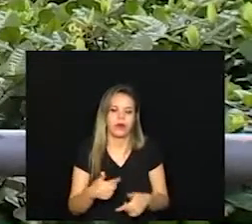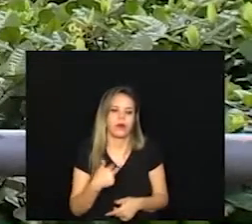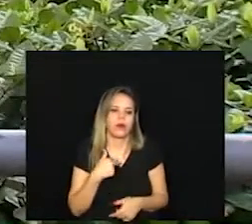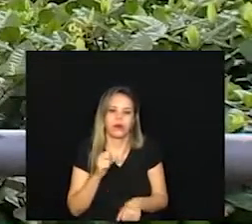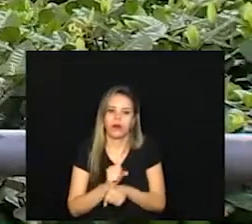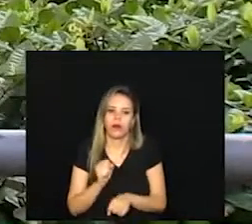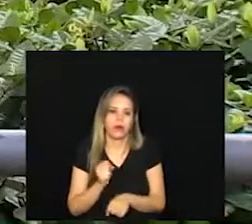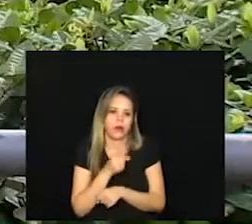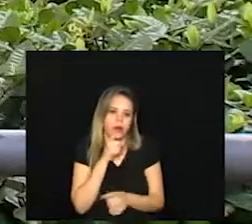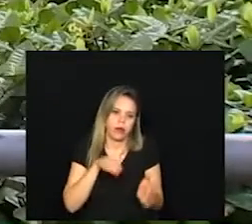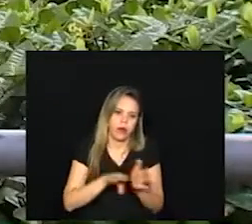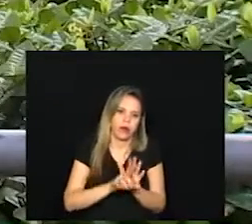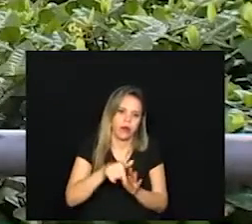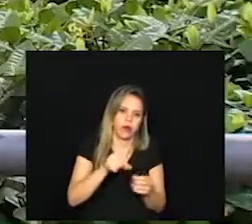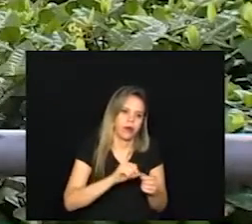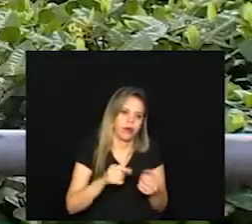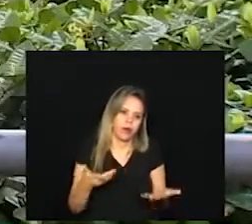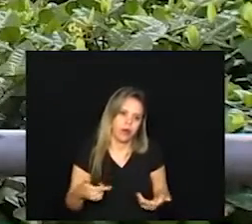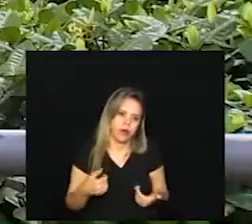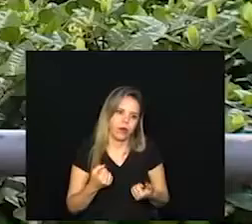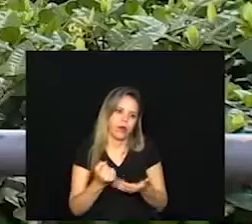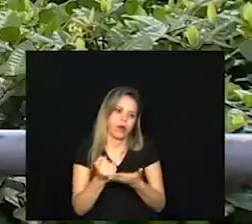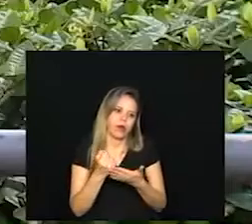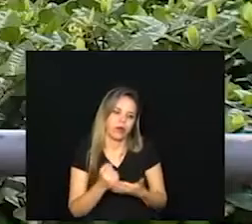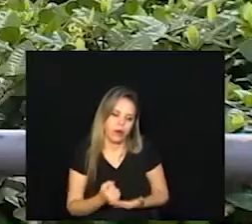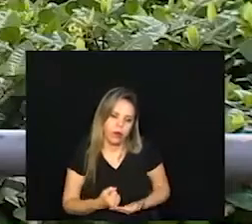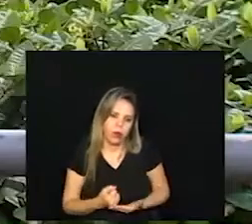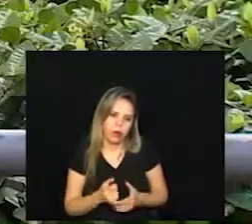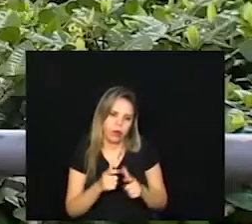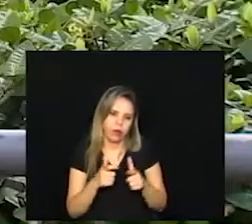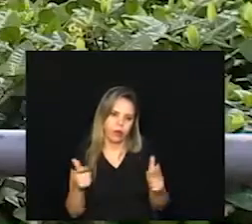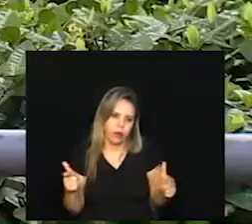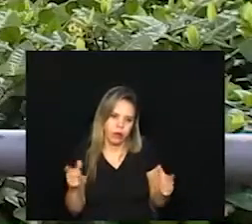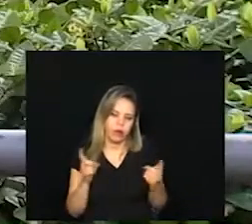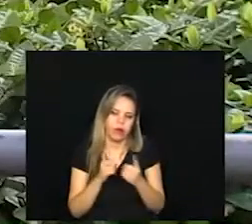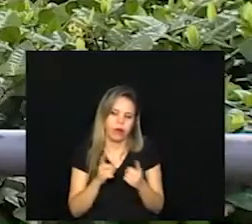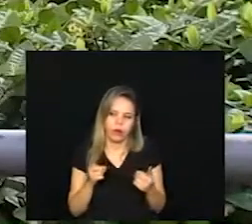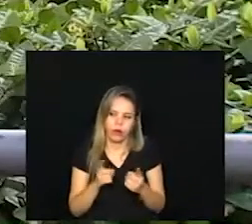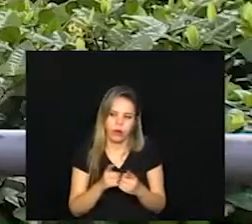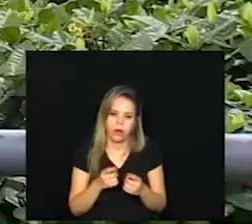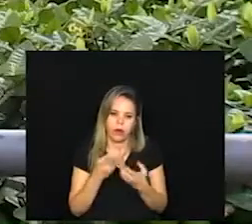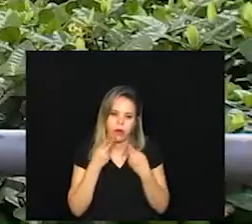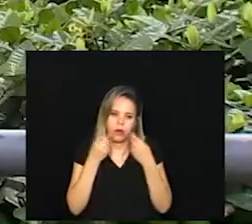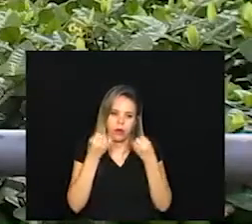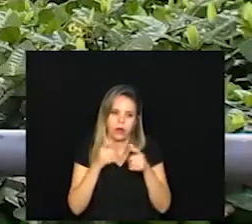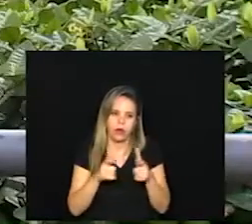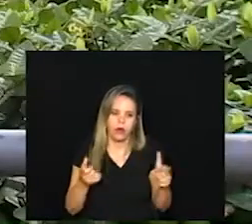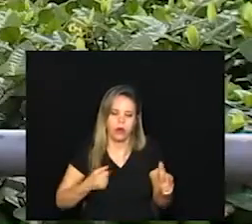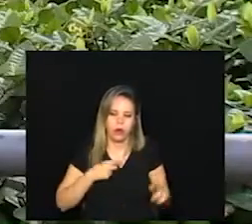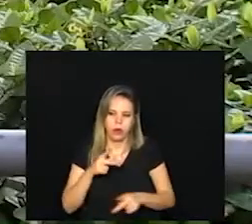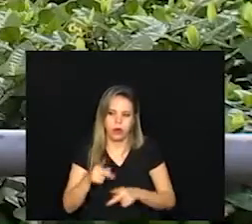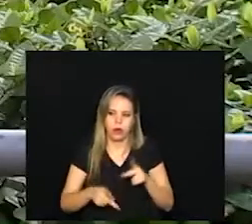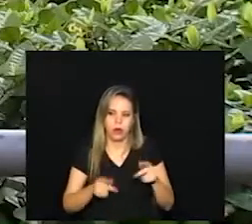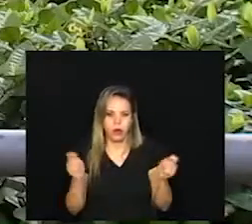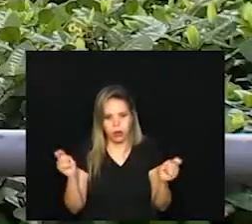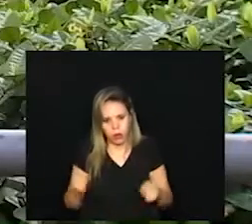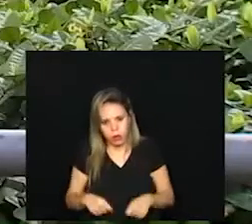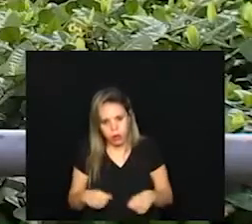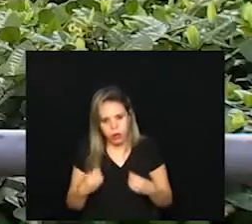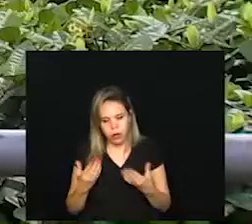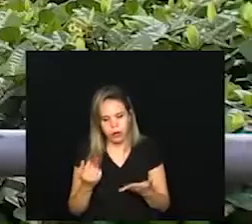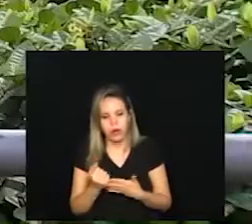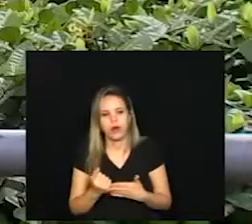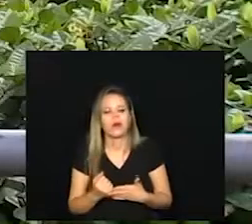para esperar o frio chegar para começar o serviço. Então, nós estamos ampliando esse atendimento para abordar o maior número de pessoas possíveis e dar